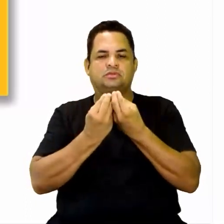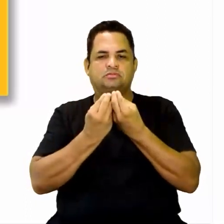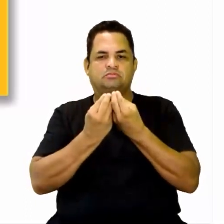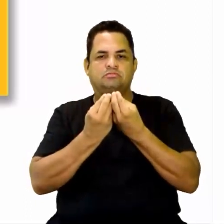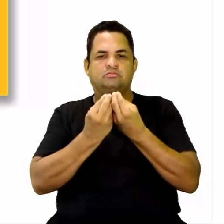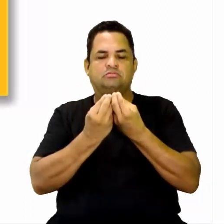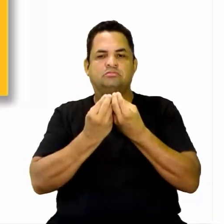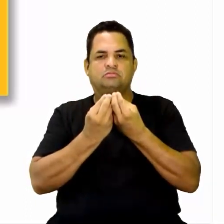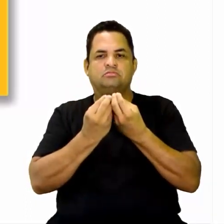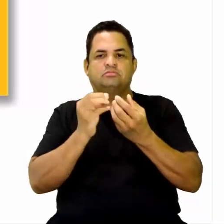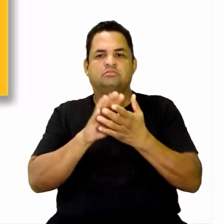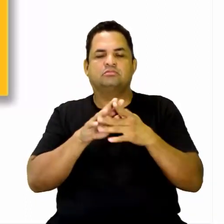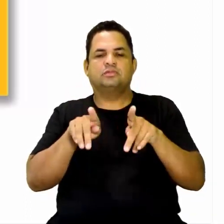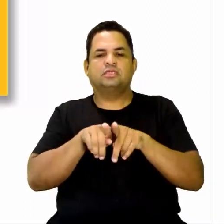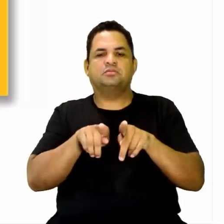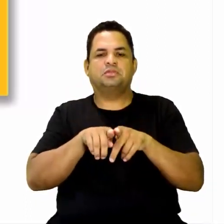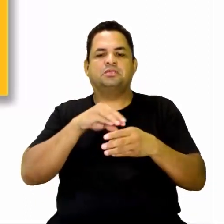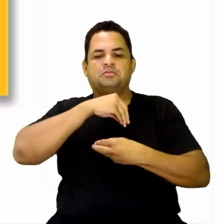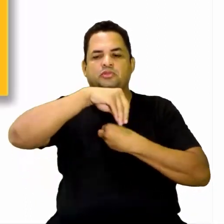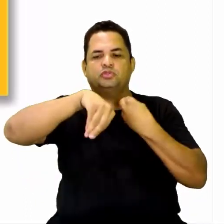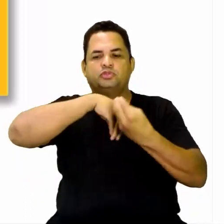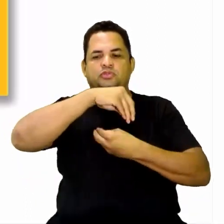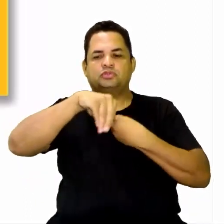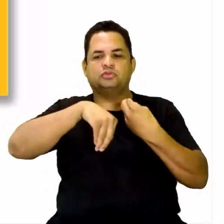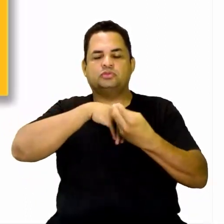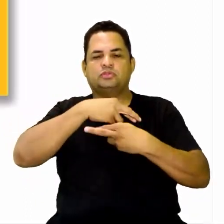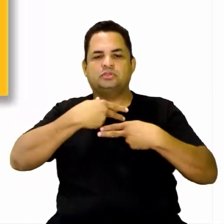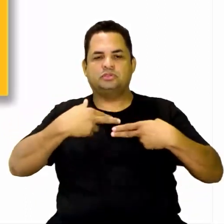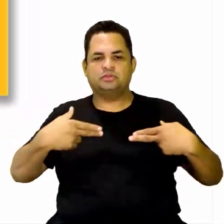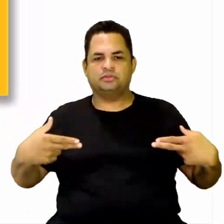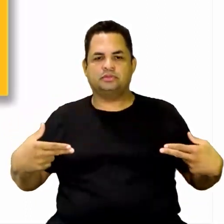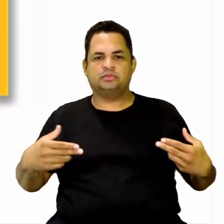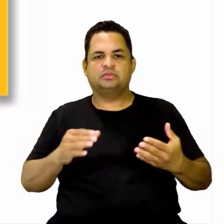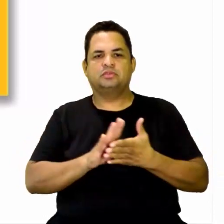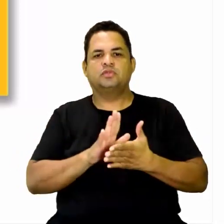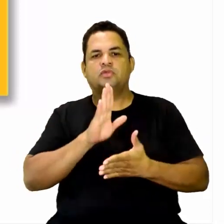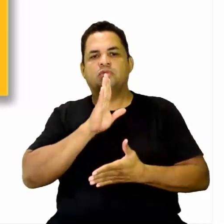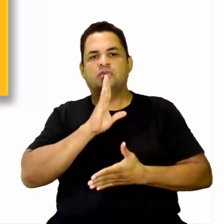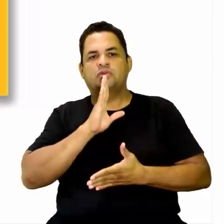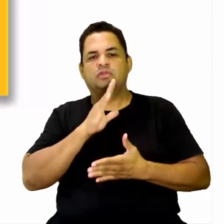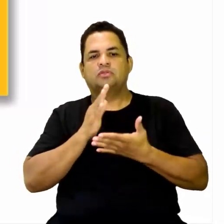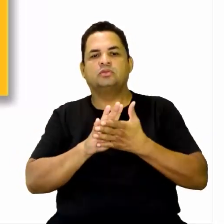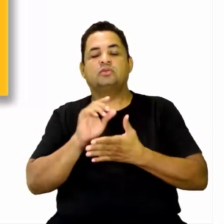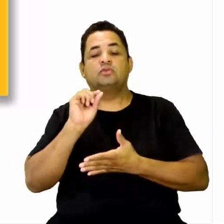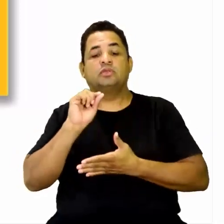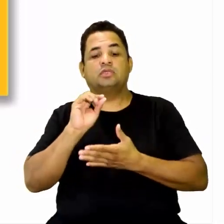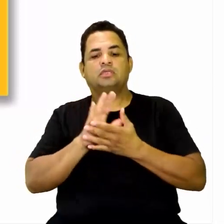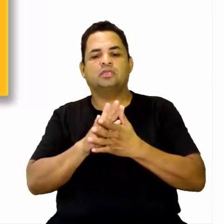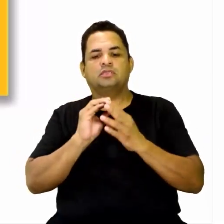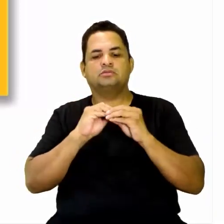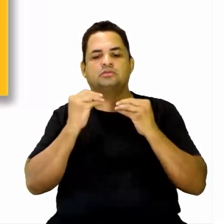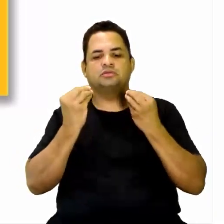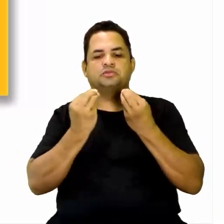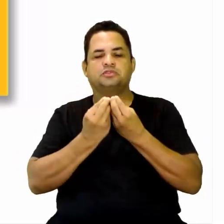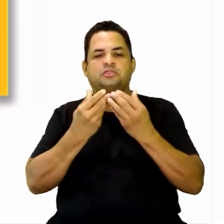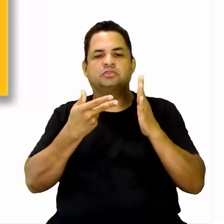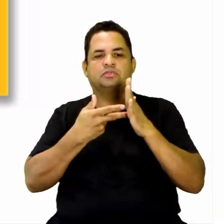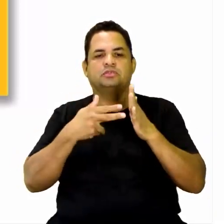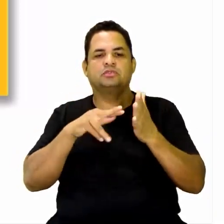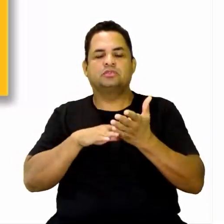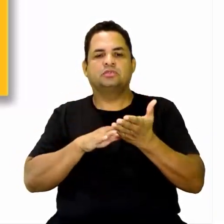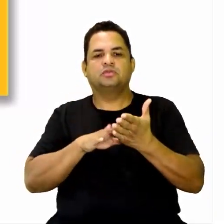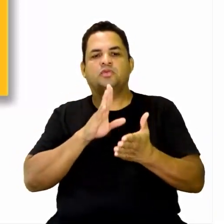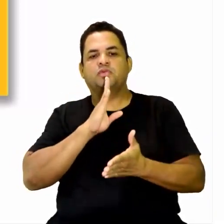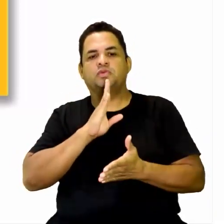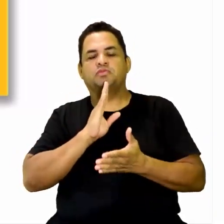substâncias e misturas. Vamos conhecer o que são substâncias, vamos